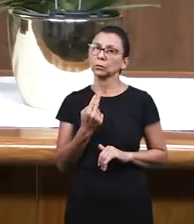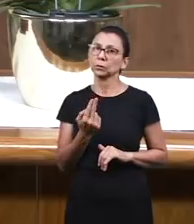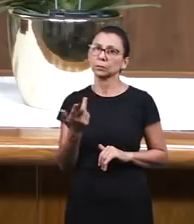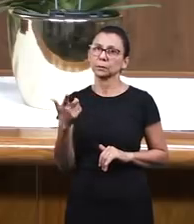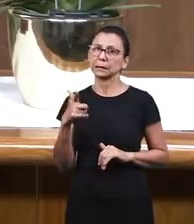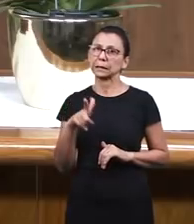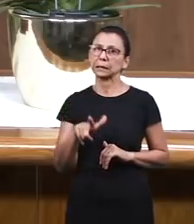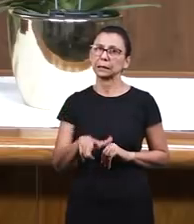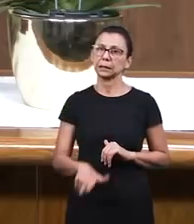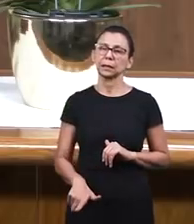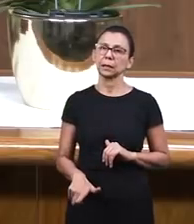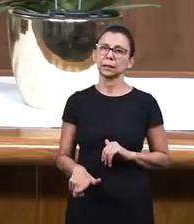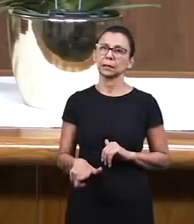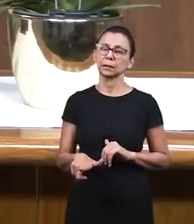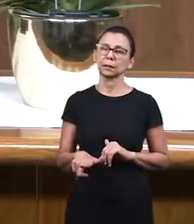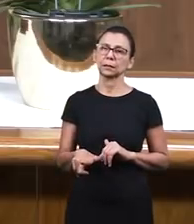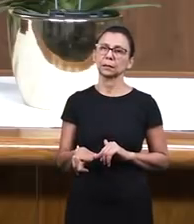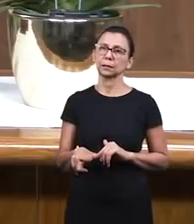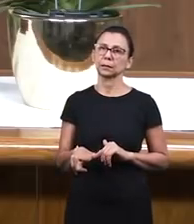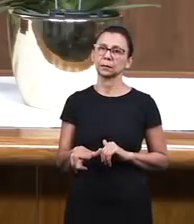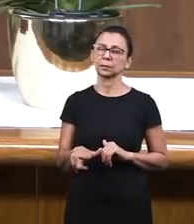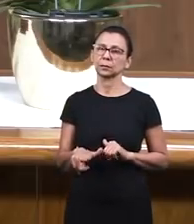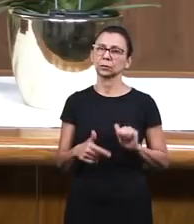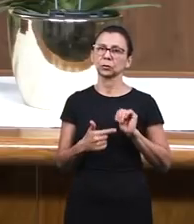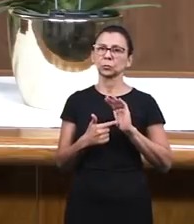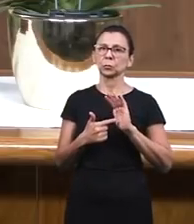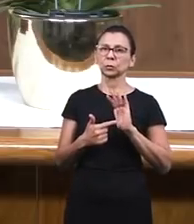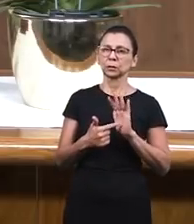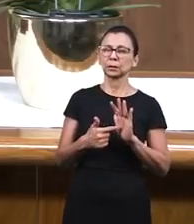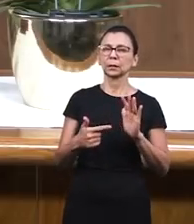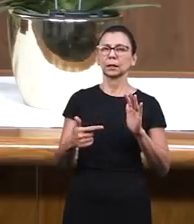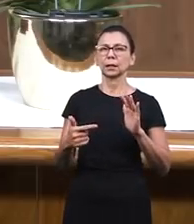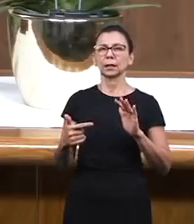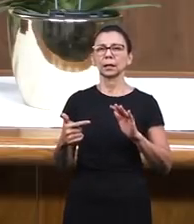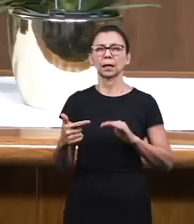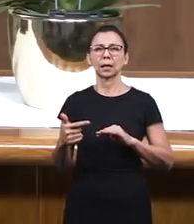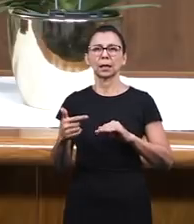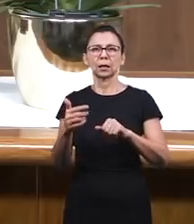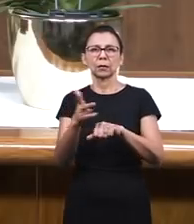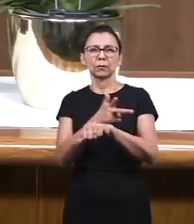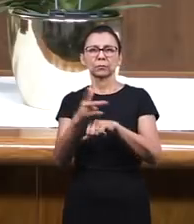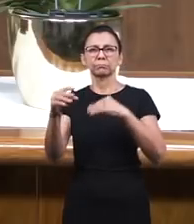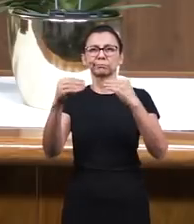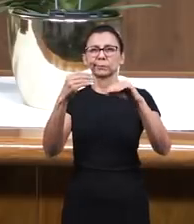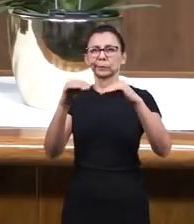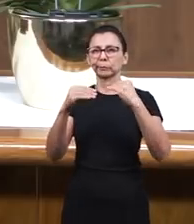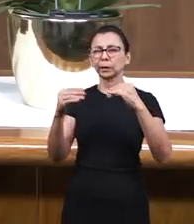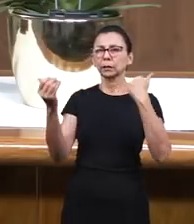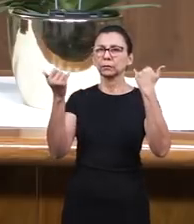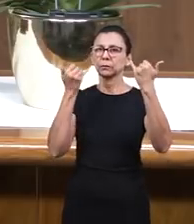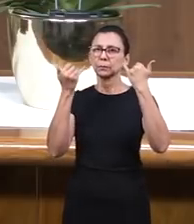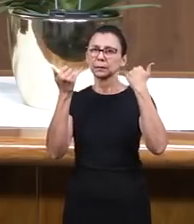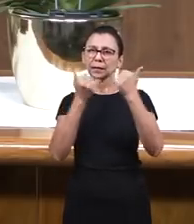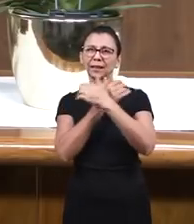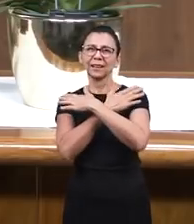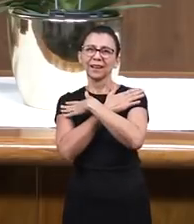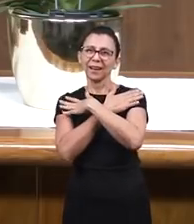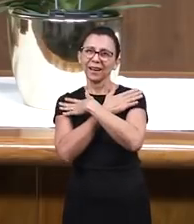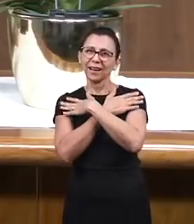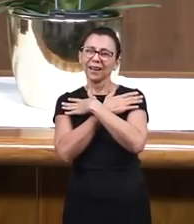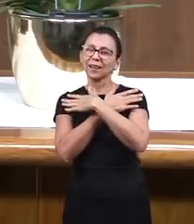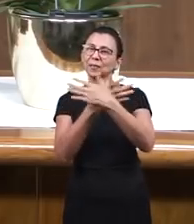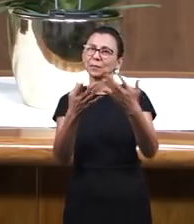ou retransmitir aos irmãos aqui aquelas participações que os irmãos enviam, aquelas informações, mandando um abraço. Sintam-se